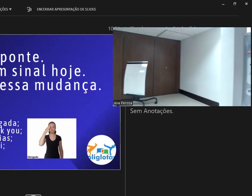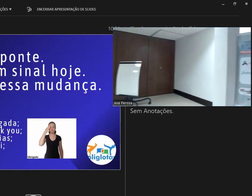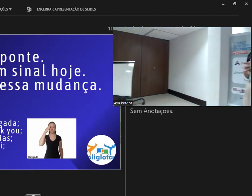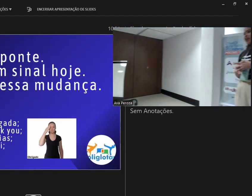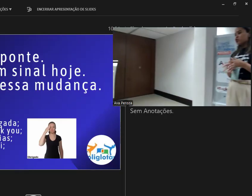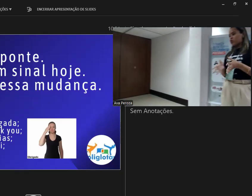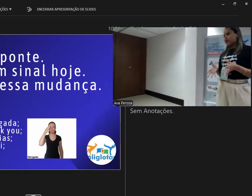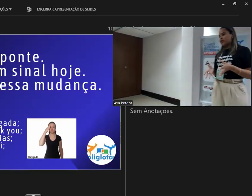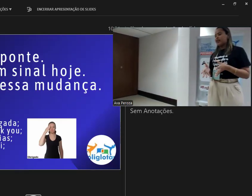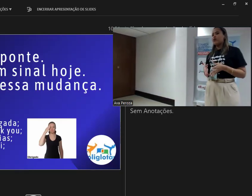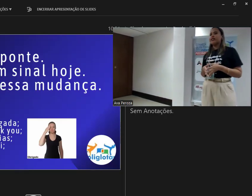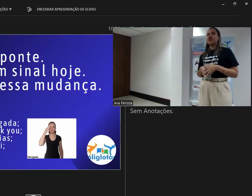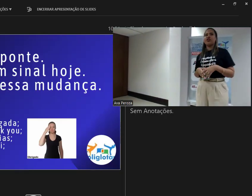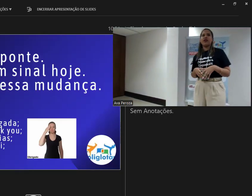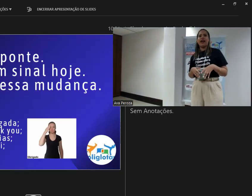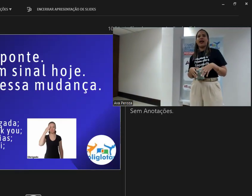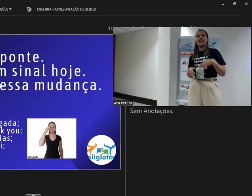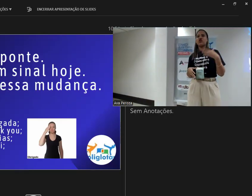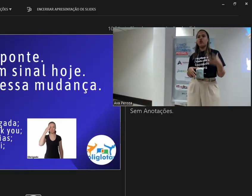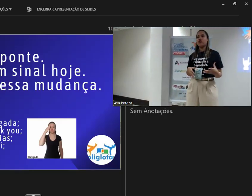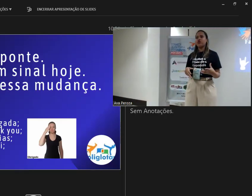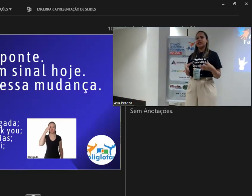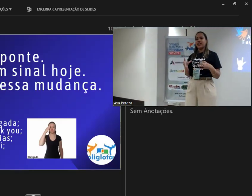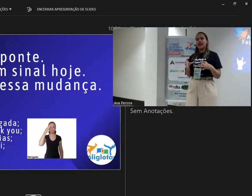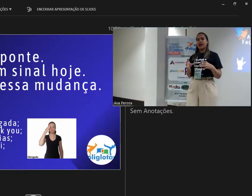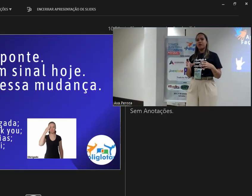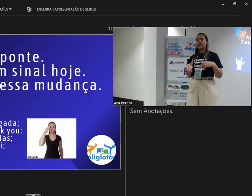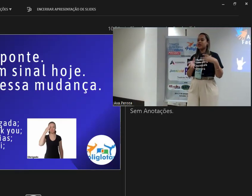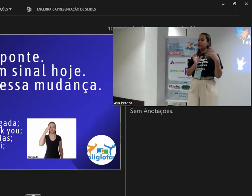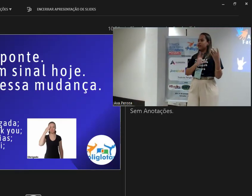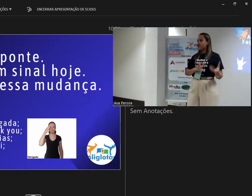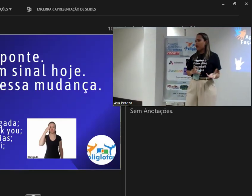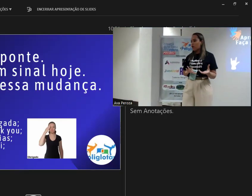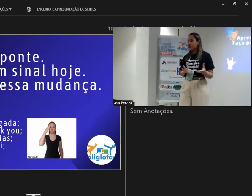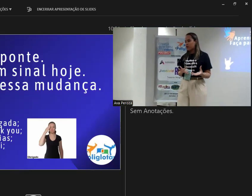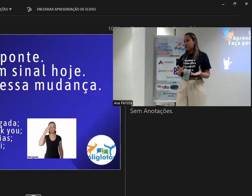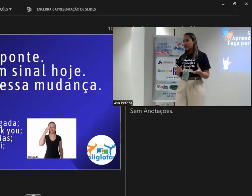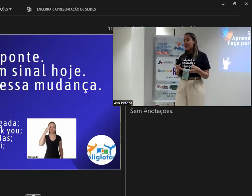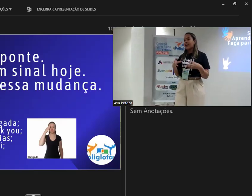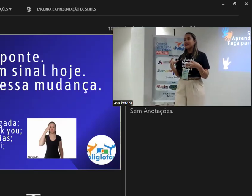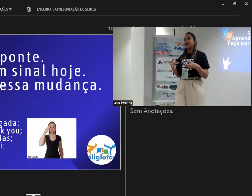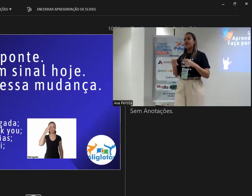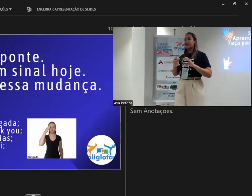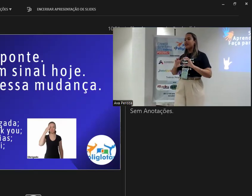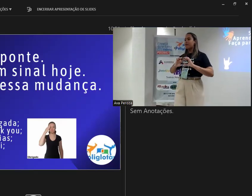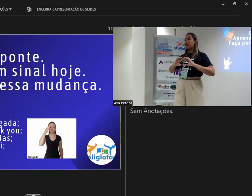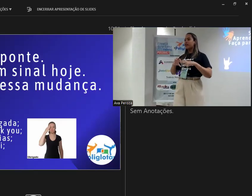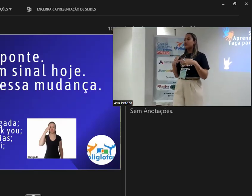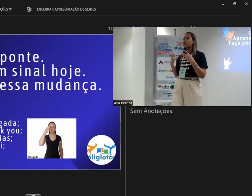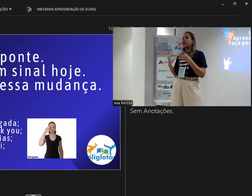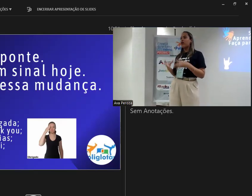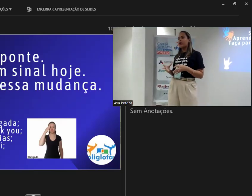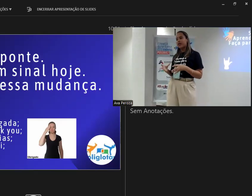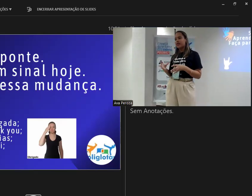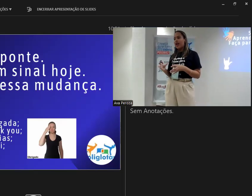tipos de comunidades surdas, né? Então, existem aqueles surdos que muitas vezes não se identificam como surdos, e aqueles que a família também não tem esse